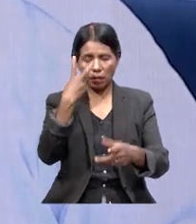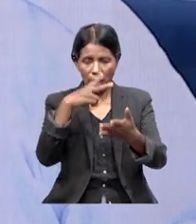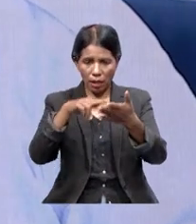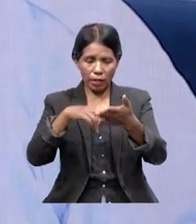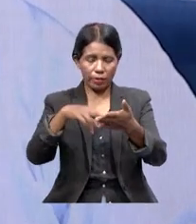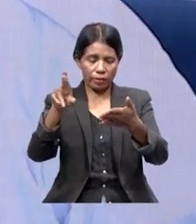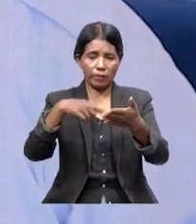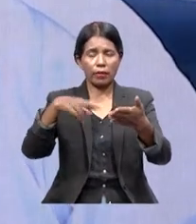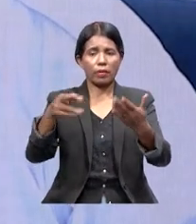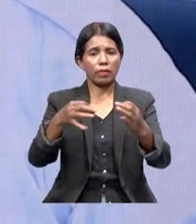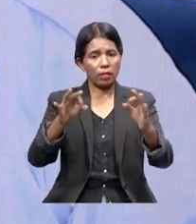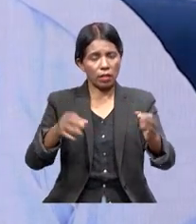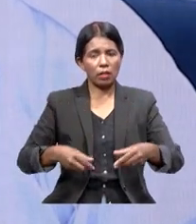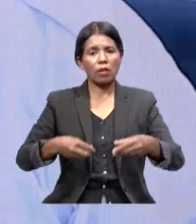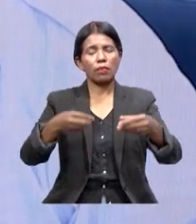despacho